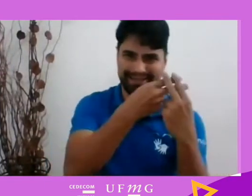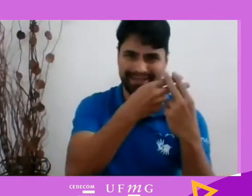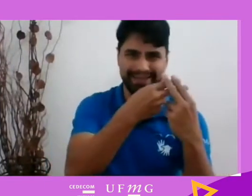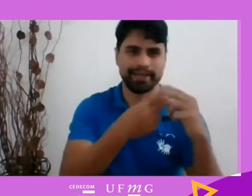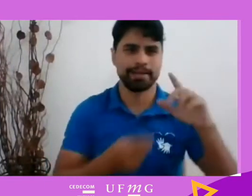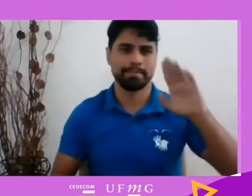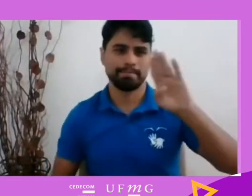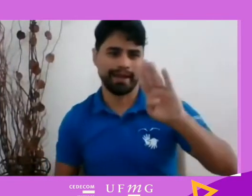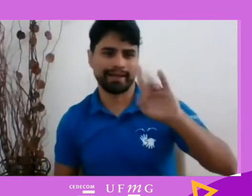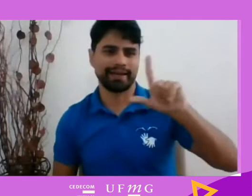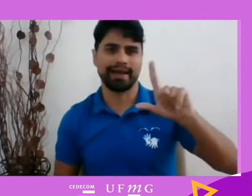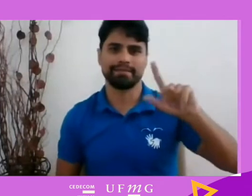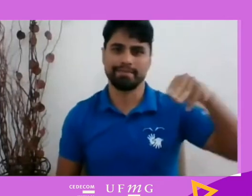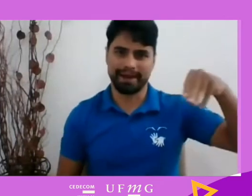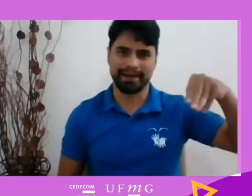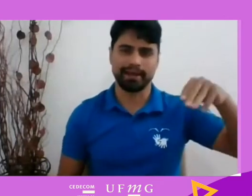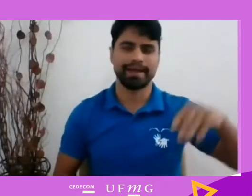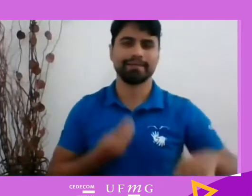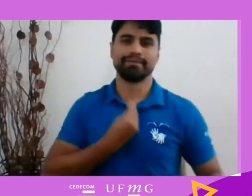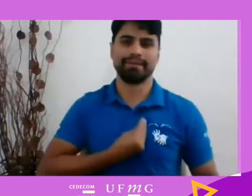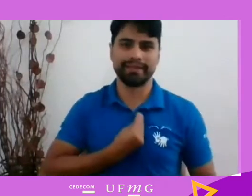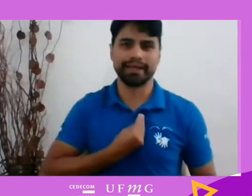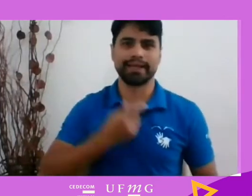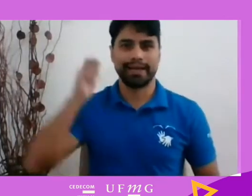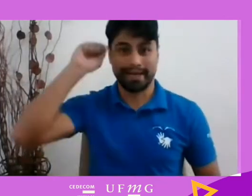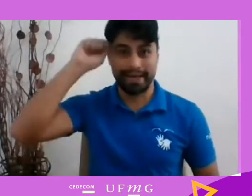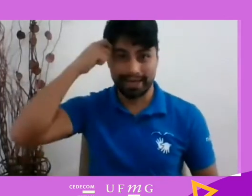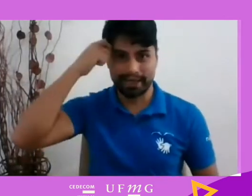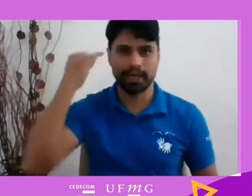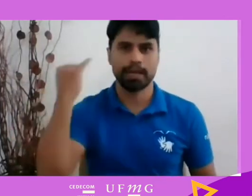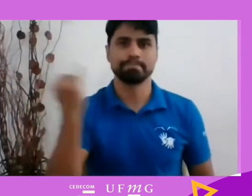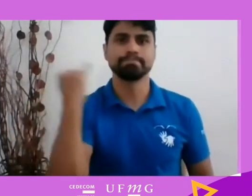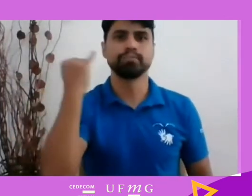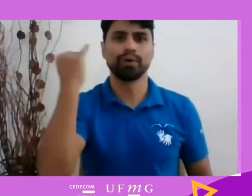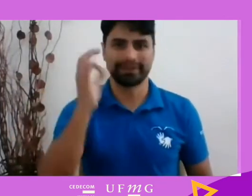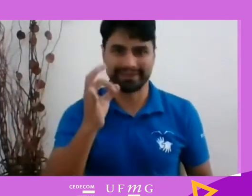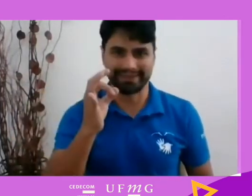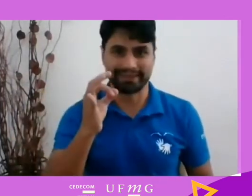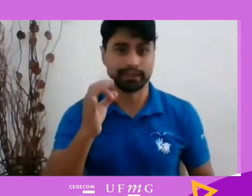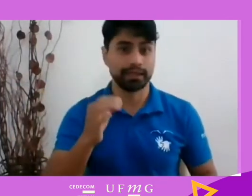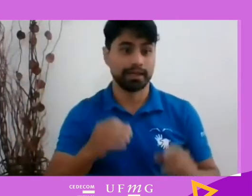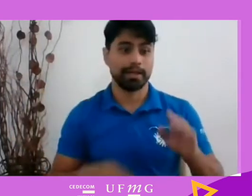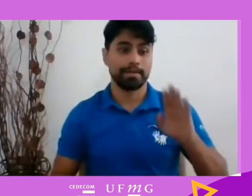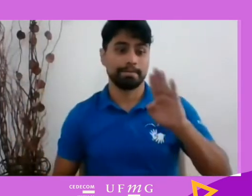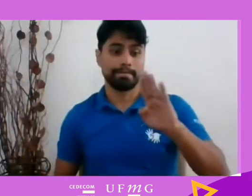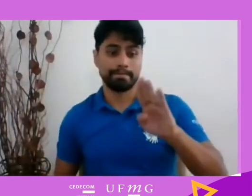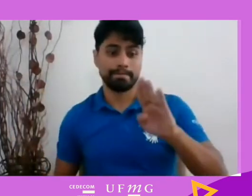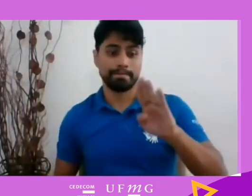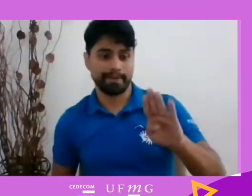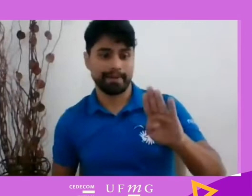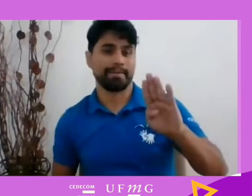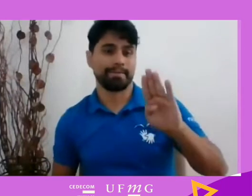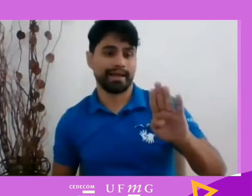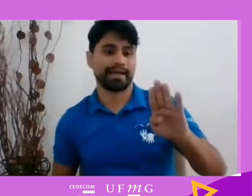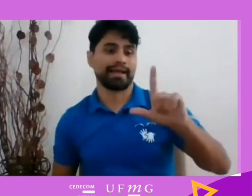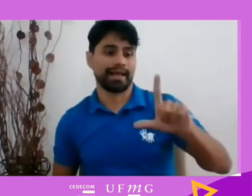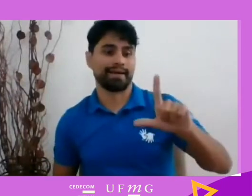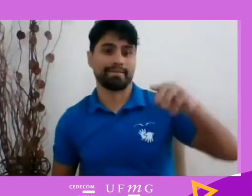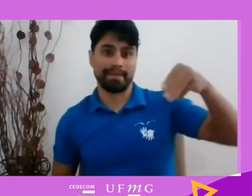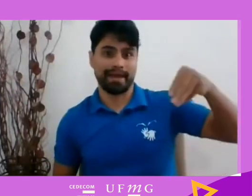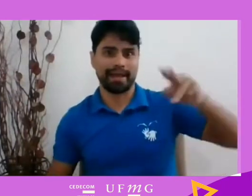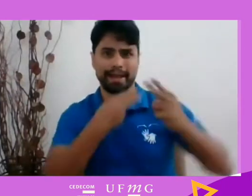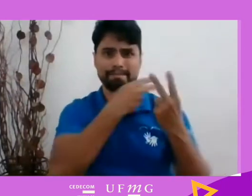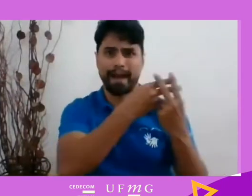força, primeiro, por causa dos algoritmos, e segundo, por causa das adesões. E o primeiro ou segundo não é um nível de